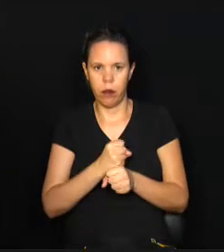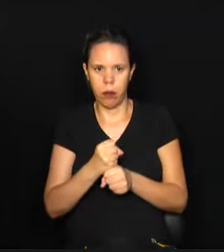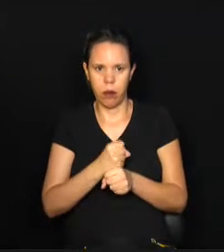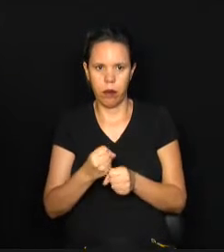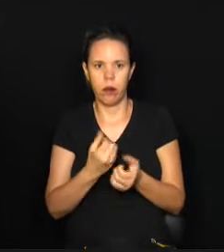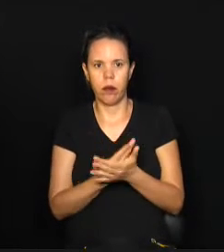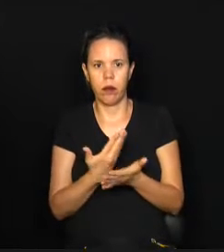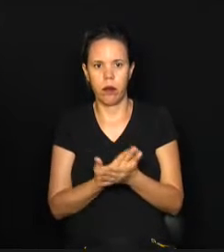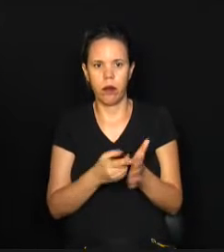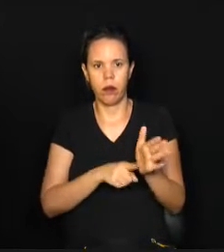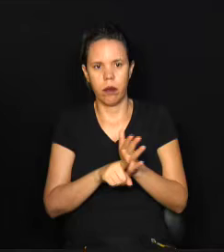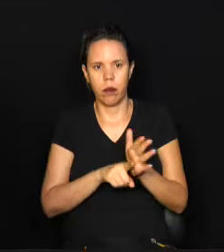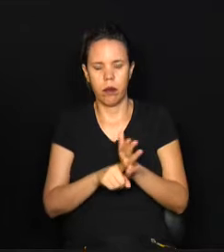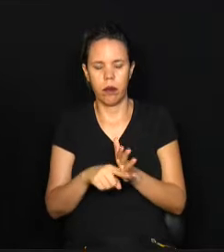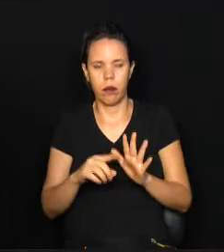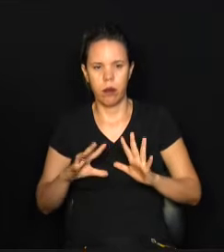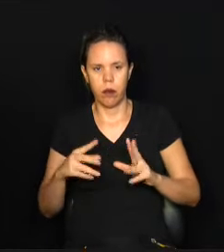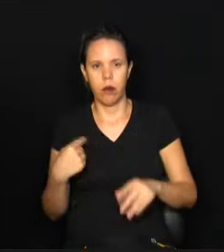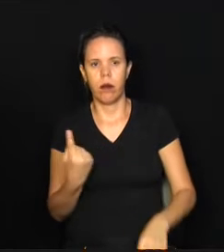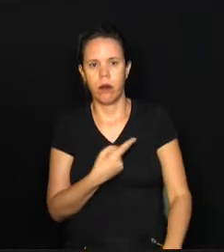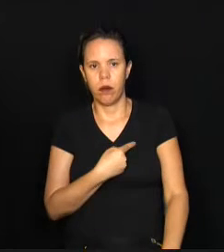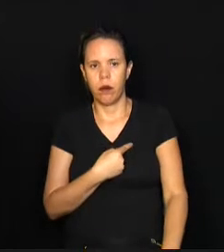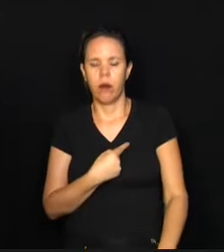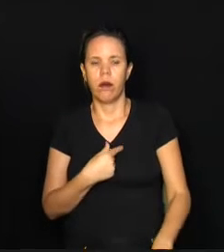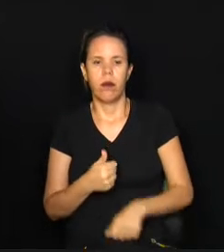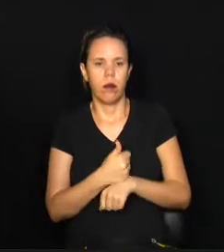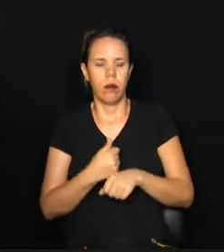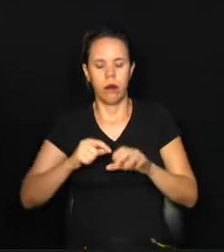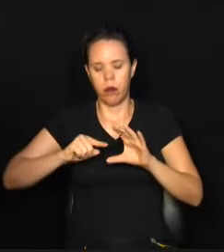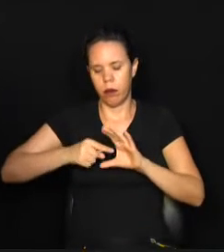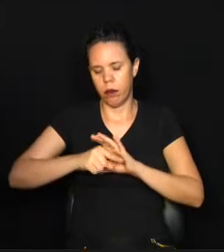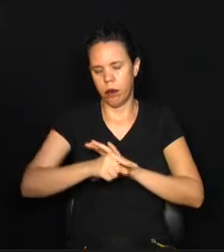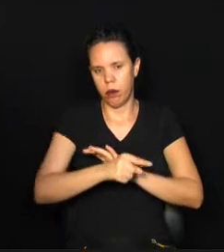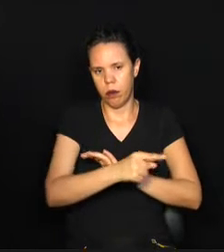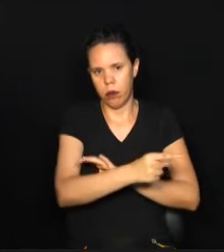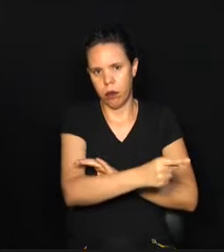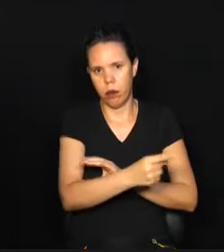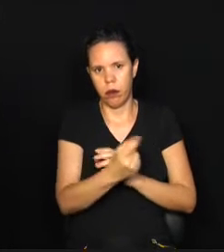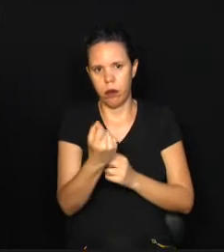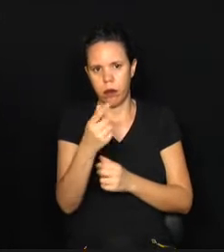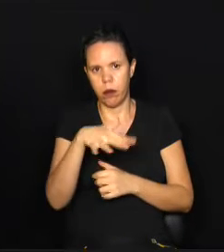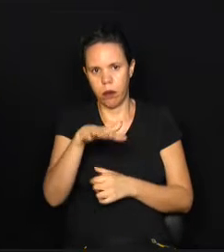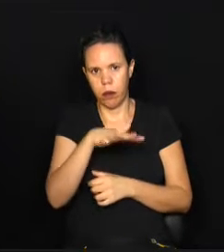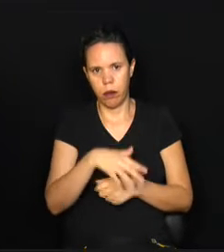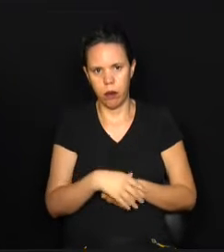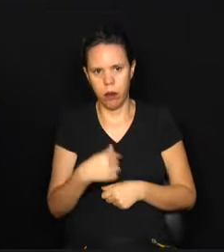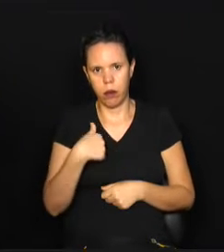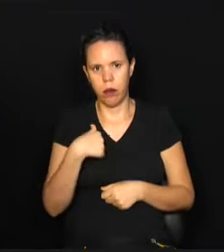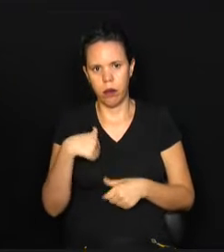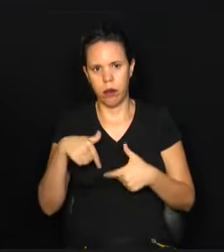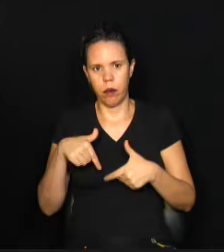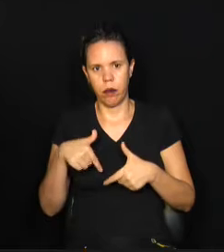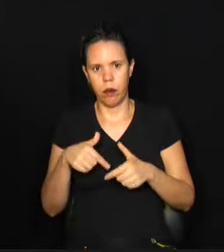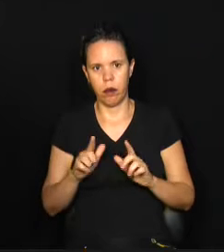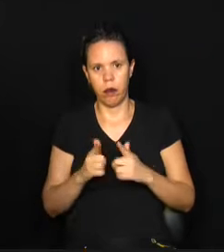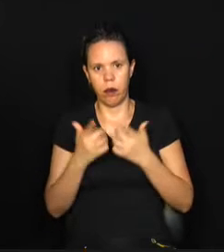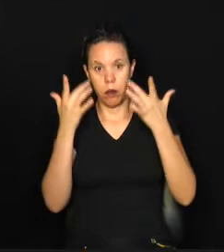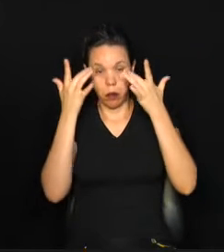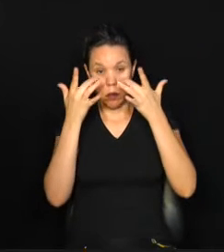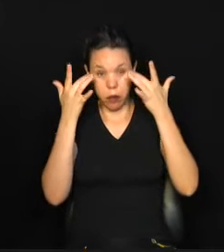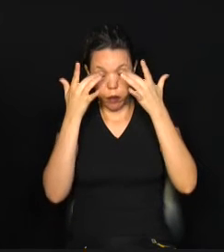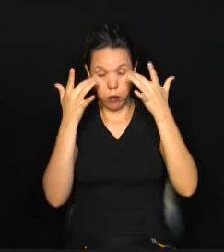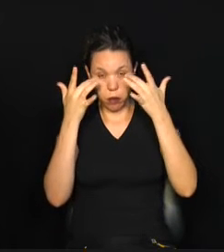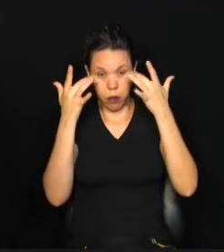estudo, e todos nós, cada vez, nos aprofundando mais em alguma área, né? Eu trabalho com lente de contato há mais